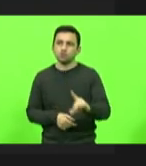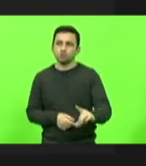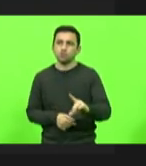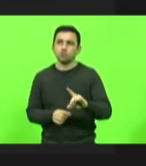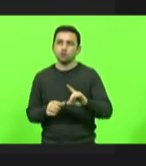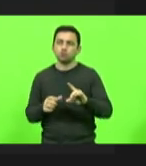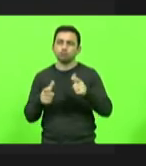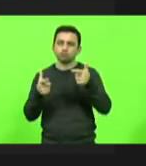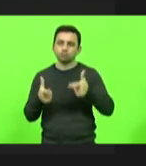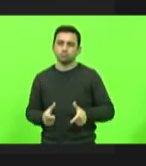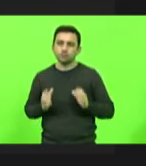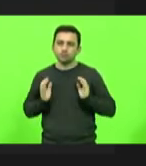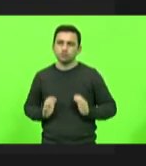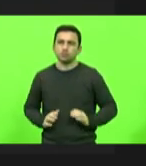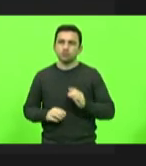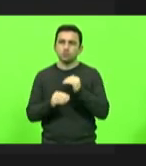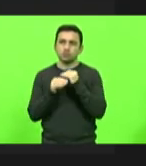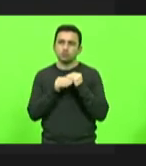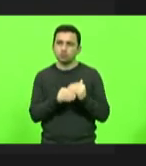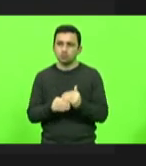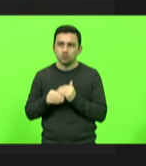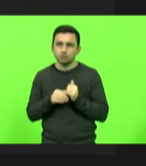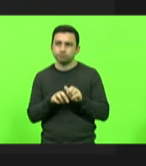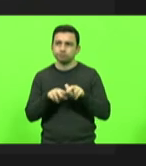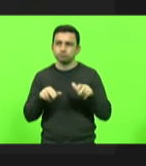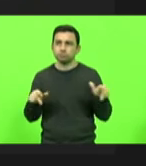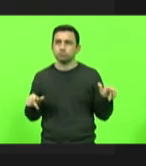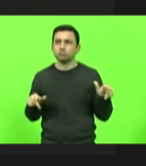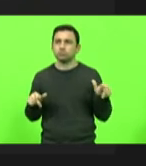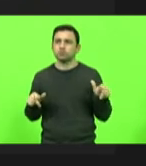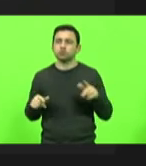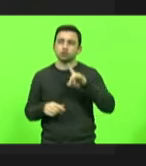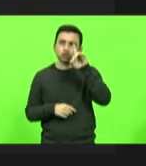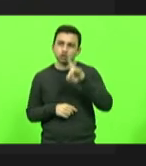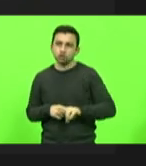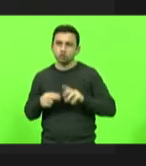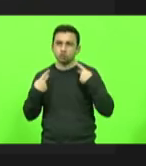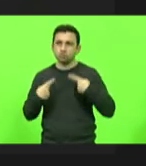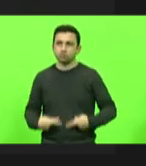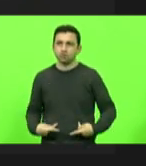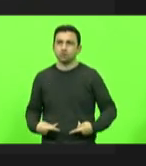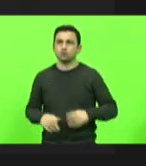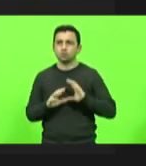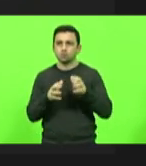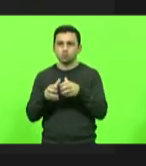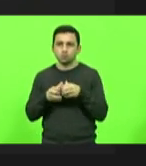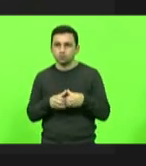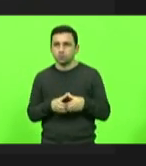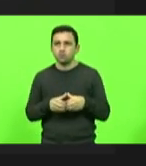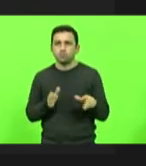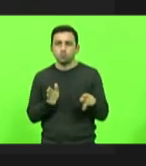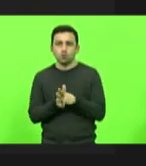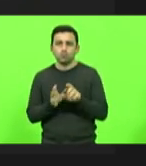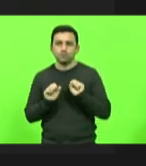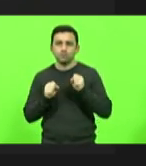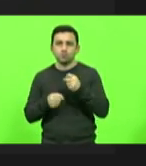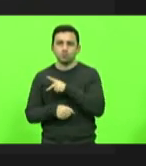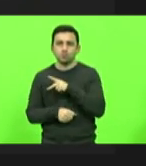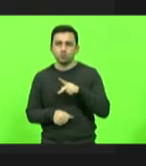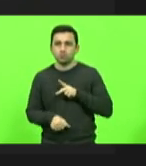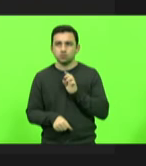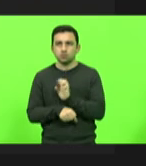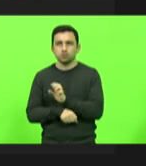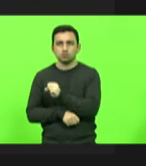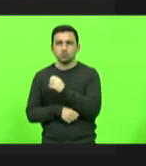Cidadania, Igualdade, Diversidade, Direitos Humanos e Coletivos da Defensoria Pública do Estado de